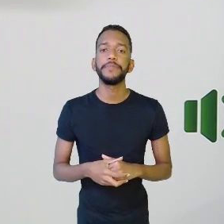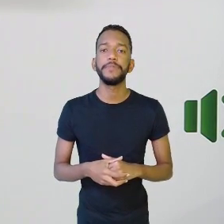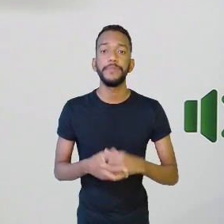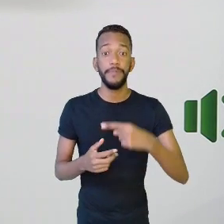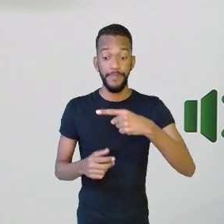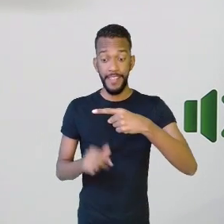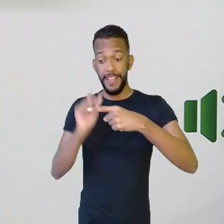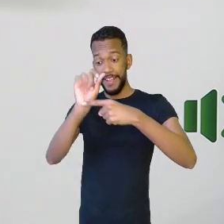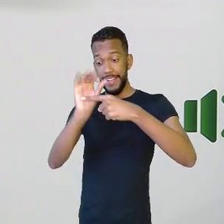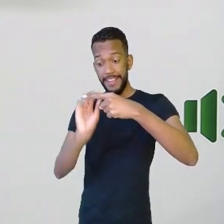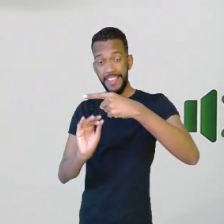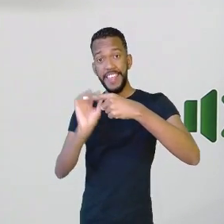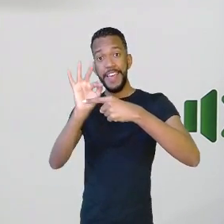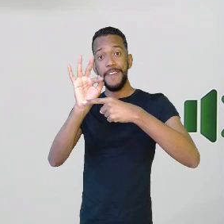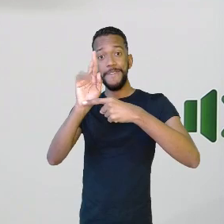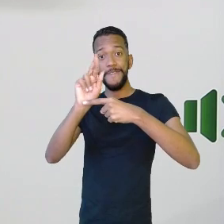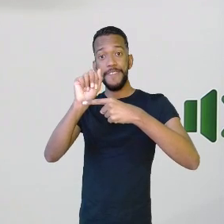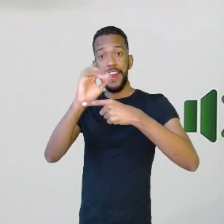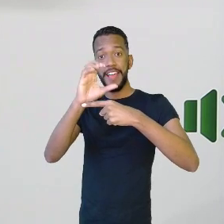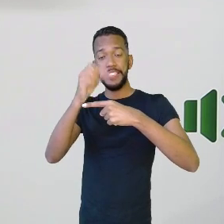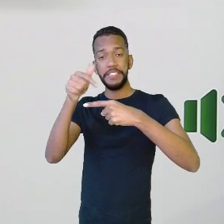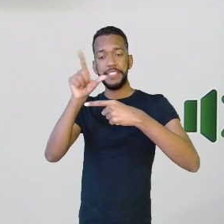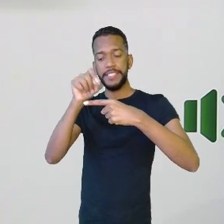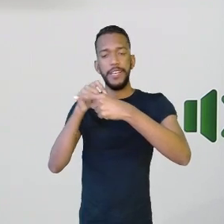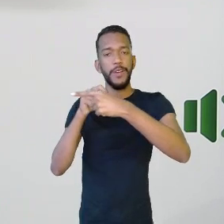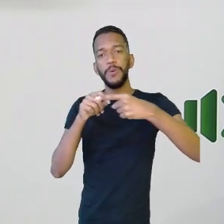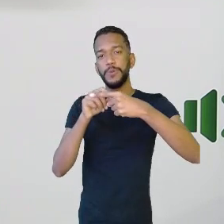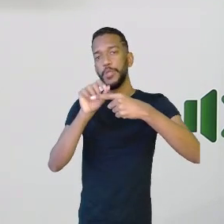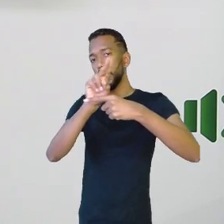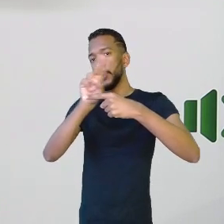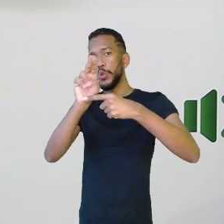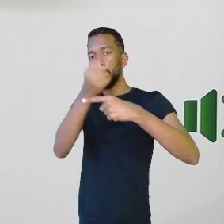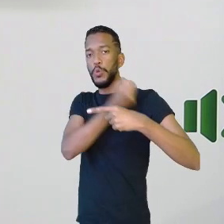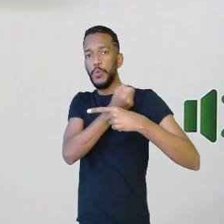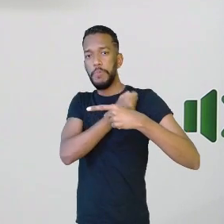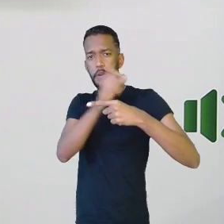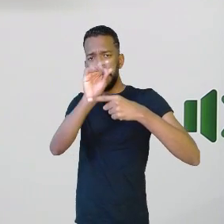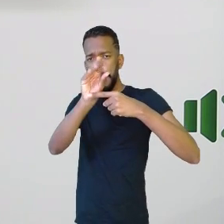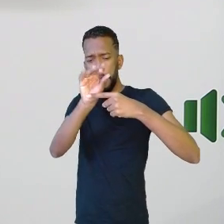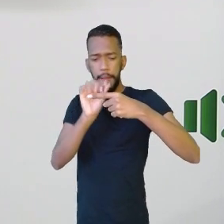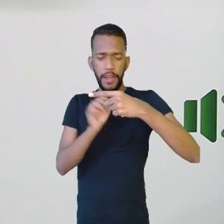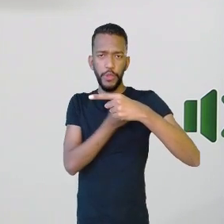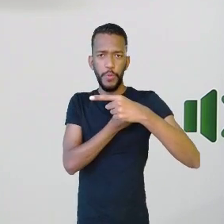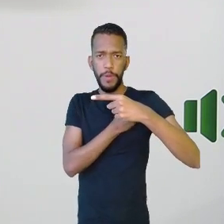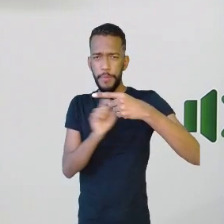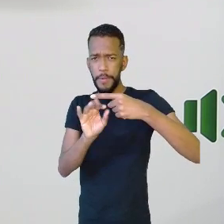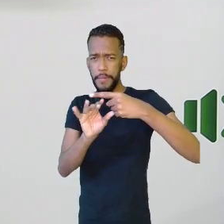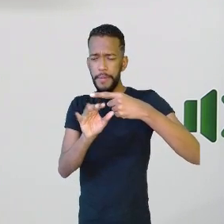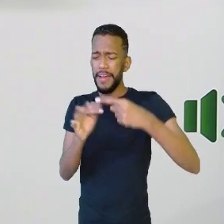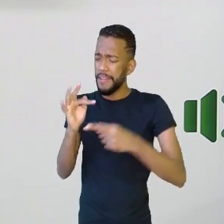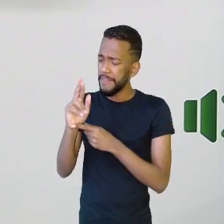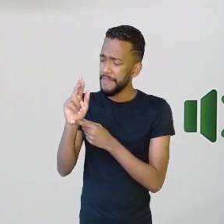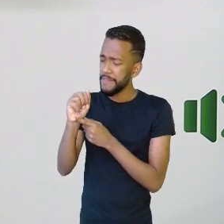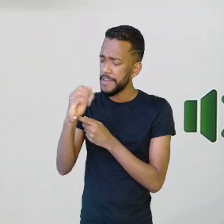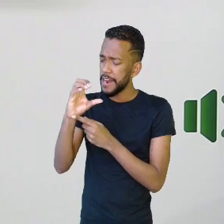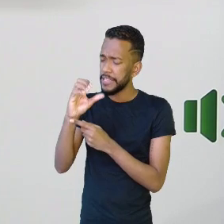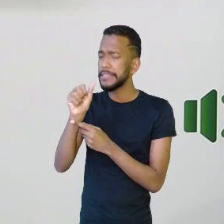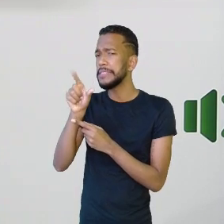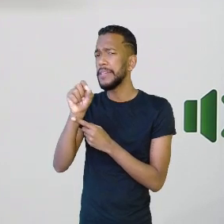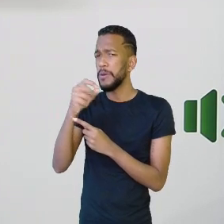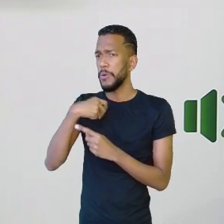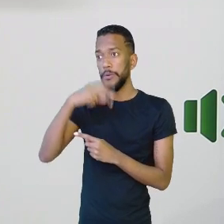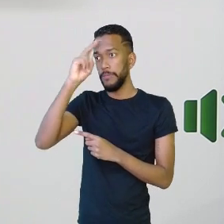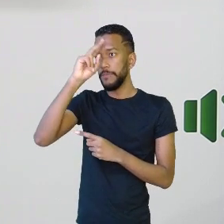Fração, isso mesmo, iremos trabalhar com fração. Aí você pode dizer, nossa, fração? Eu não